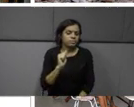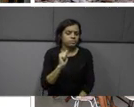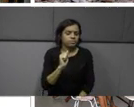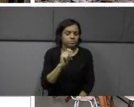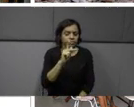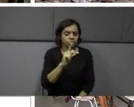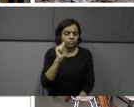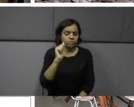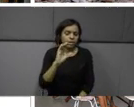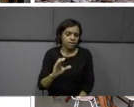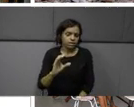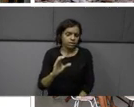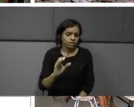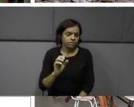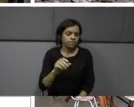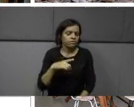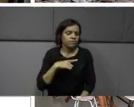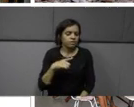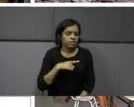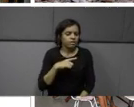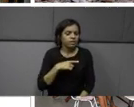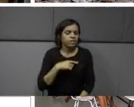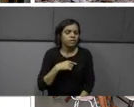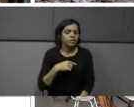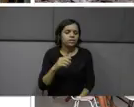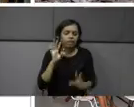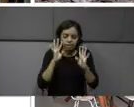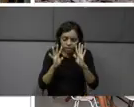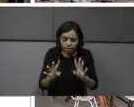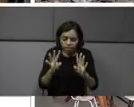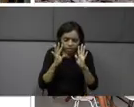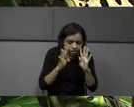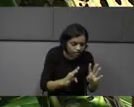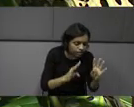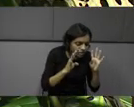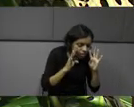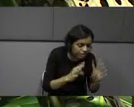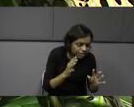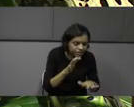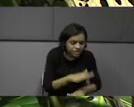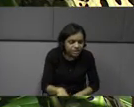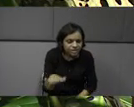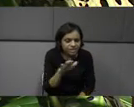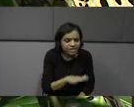eu trabalhei fazendo escuta com crianças não ouviram as crianças